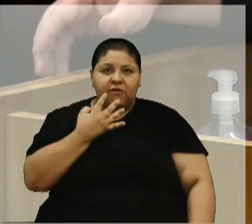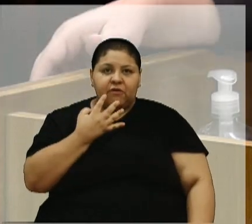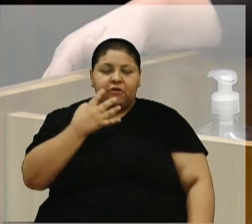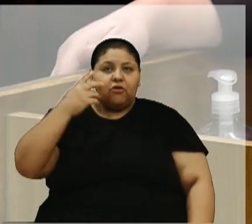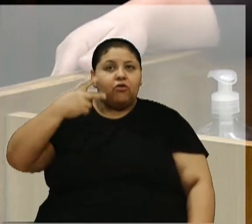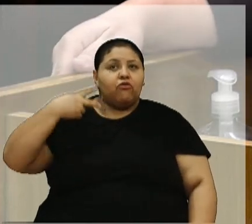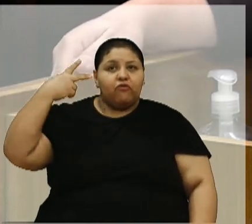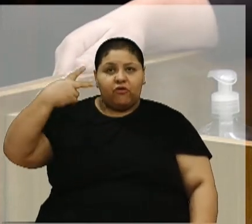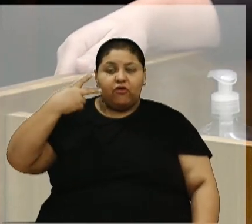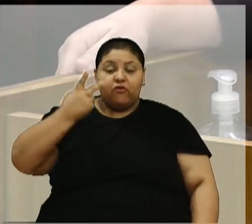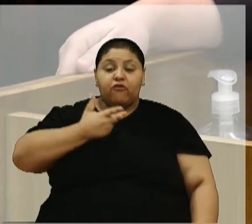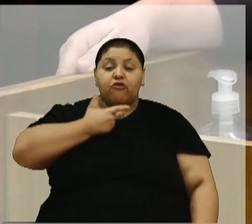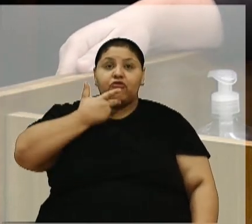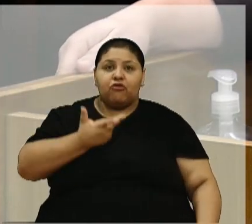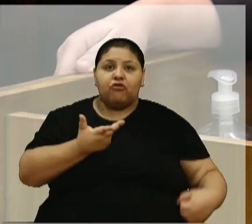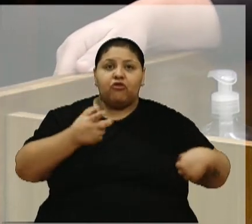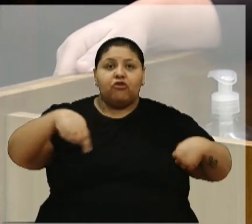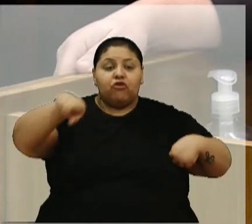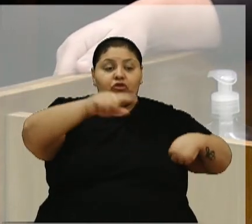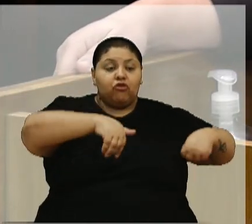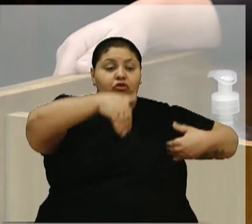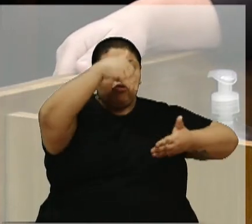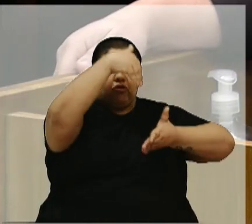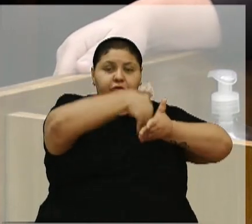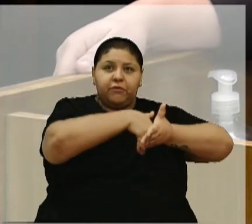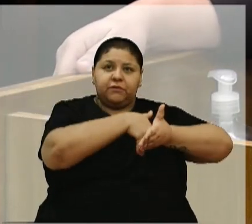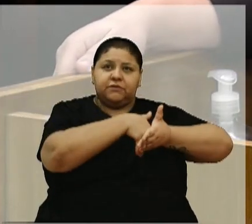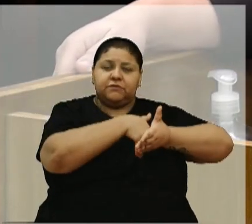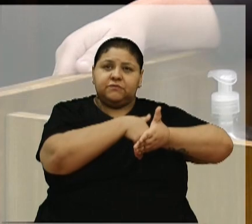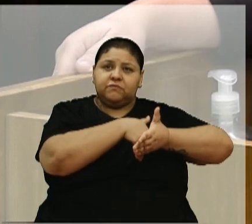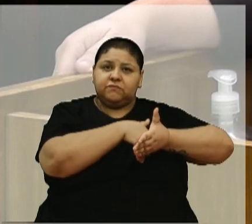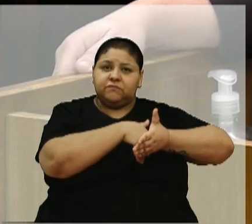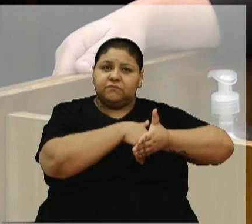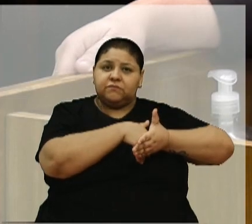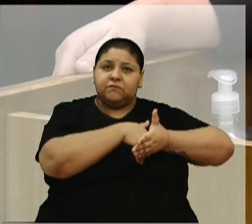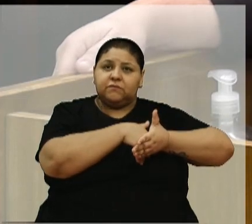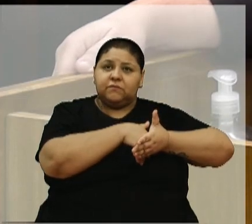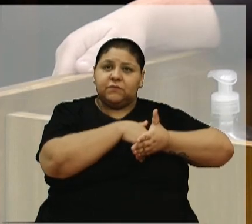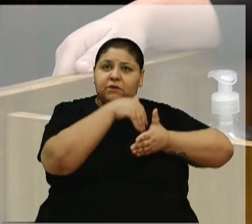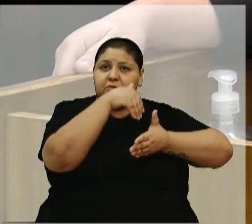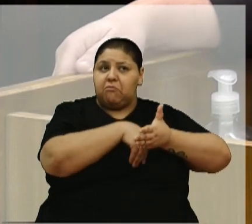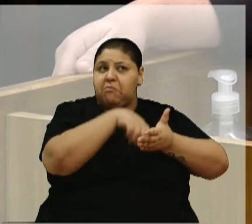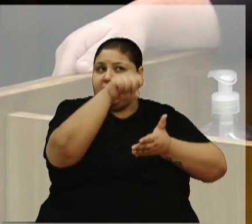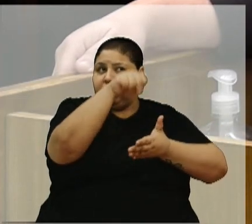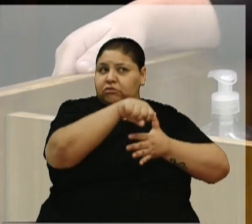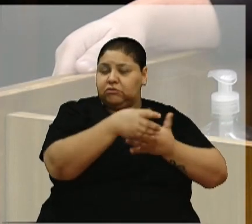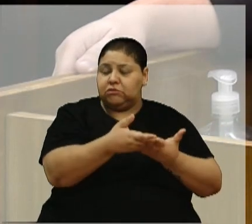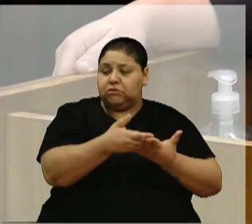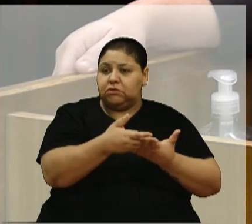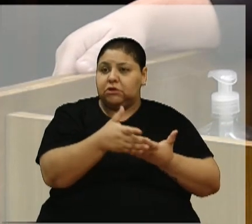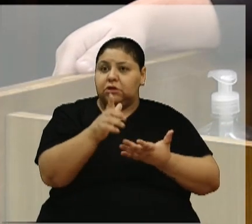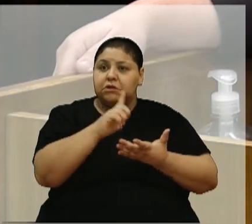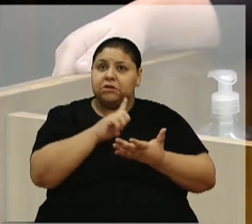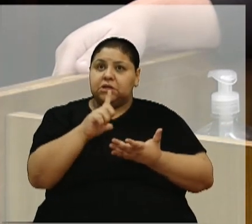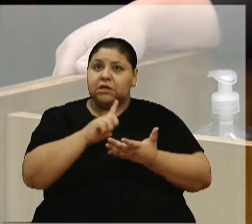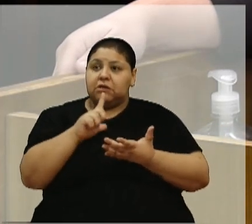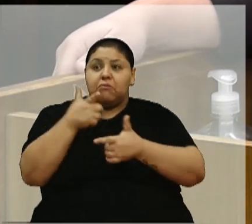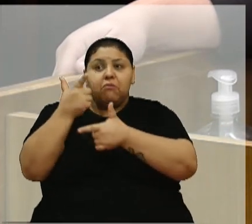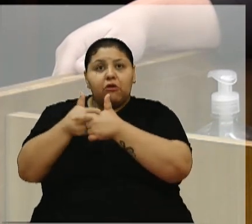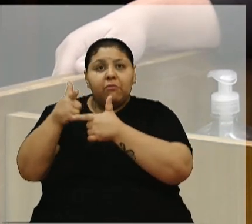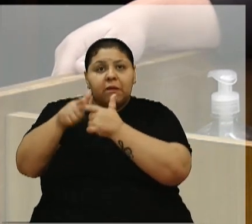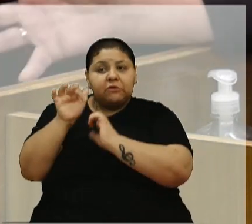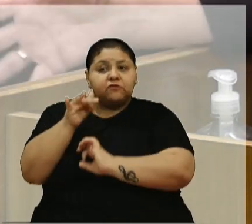vereador falar que se nós votarmos pela moção, pelo sim, nós vamos ser